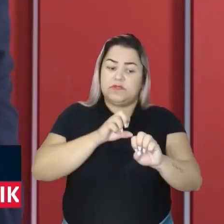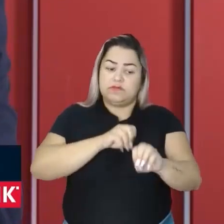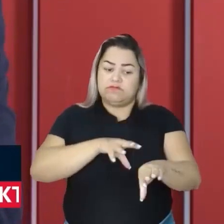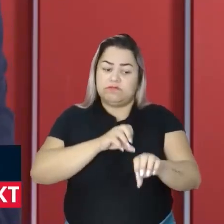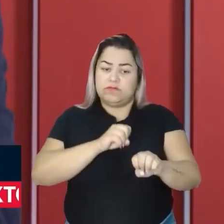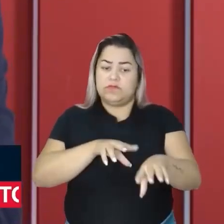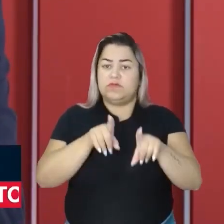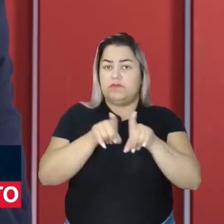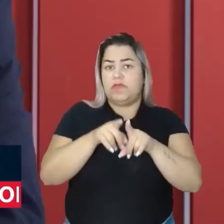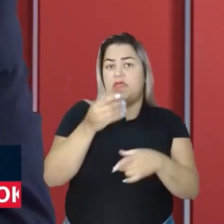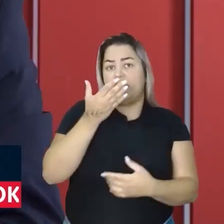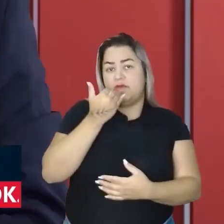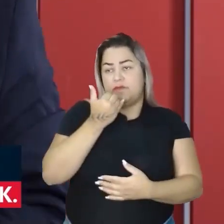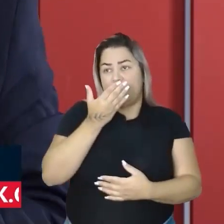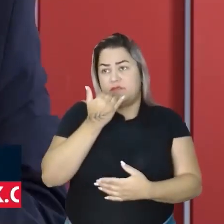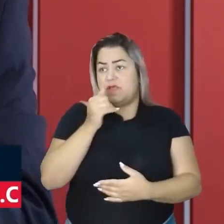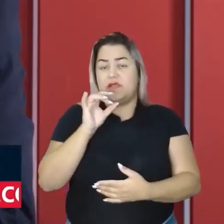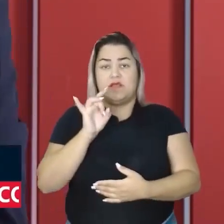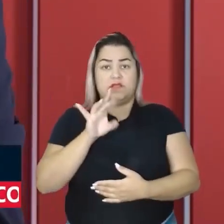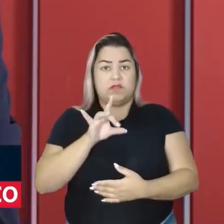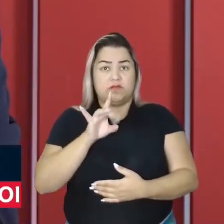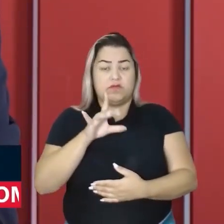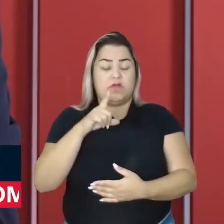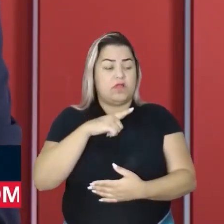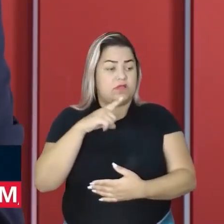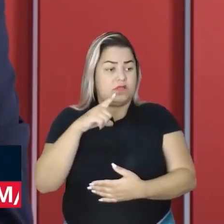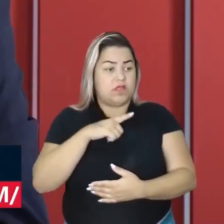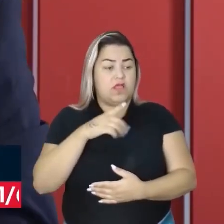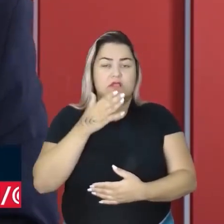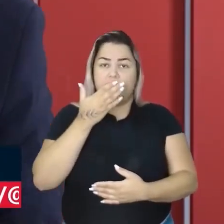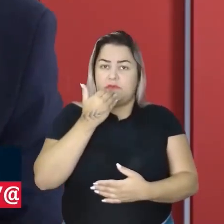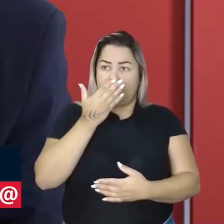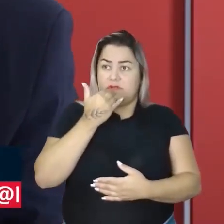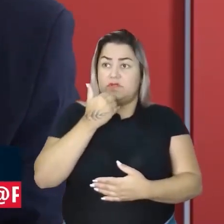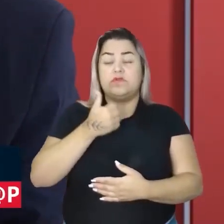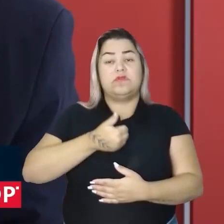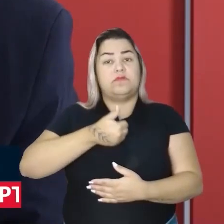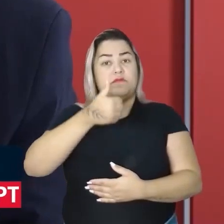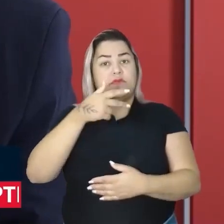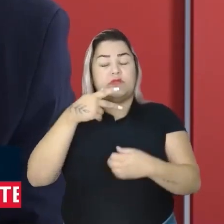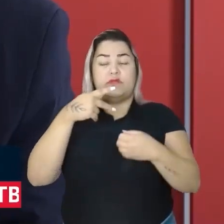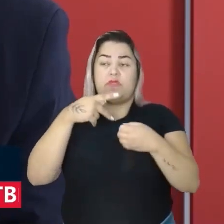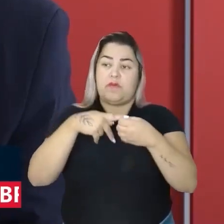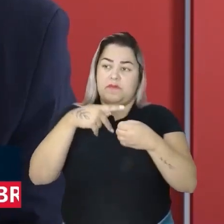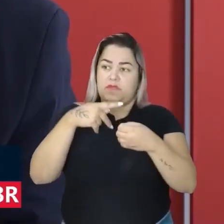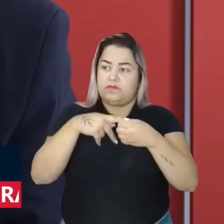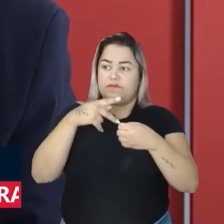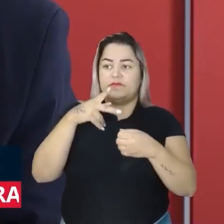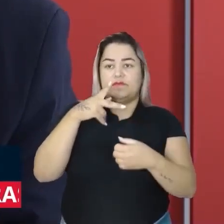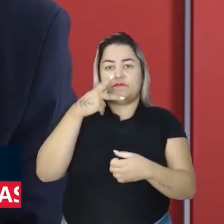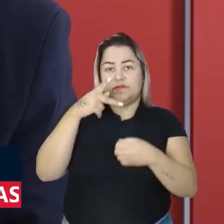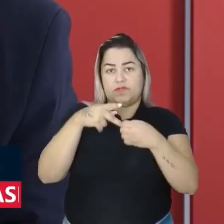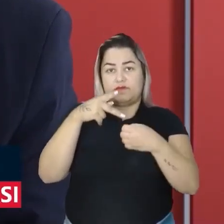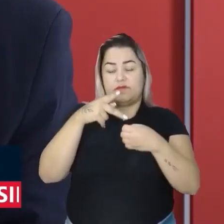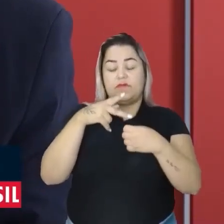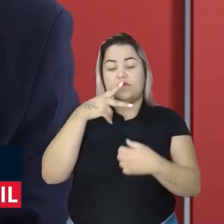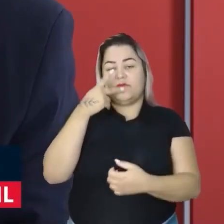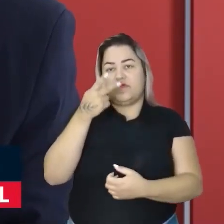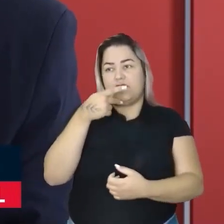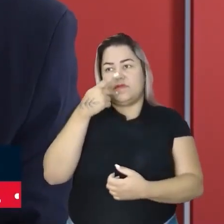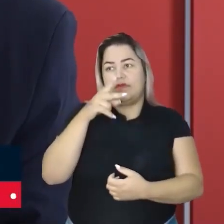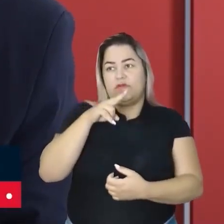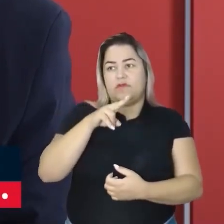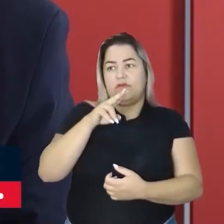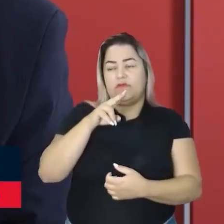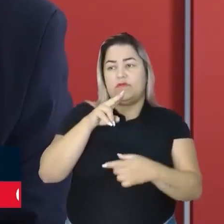qualidade alimentar, e não só ter a qualidade alimentar. Na Petrobras, a gente dizia o seguinte, a gente tem que ter um programa